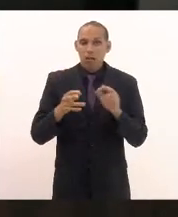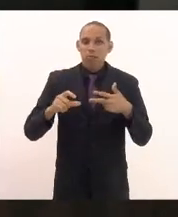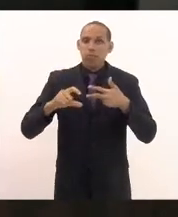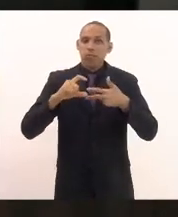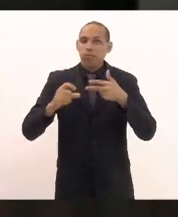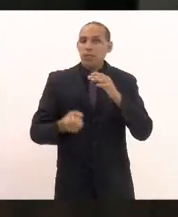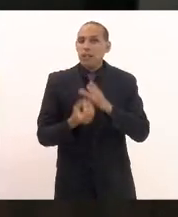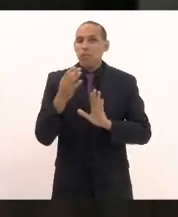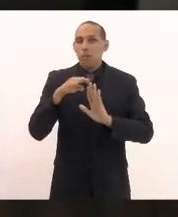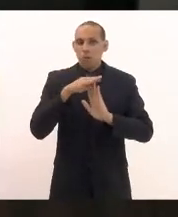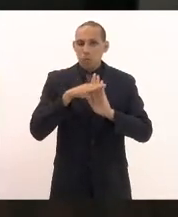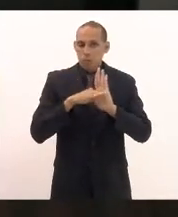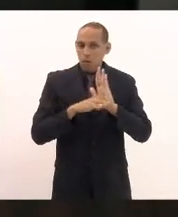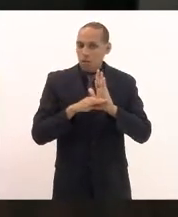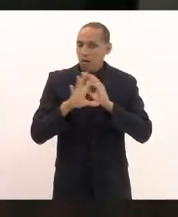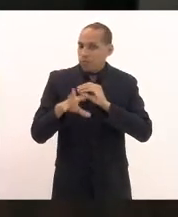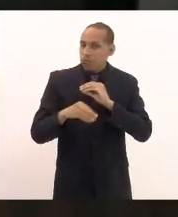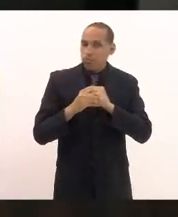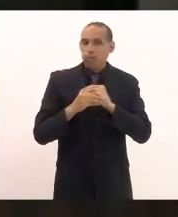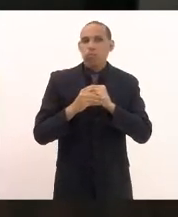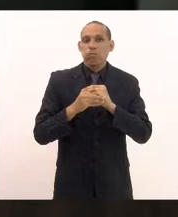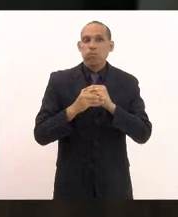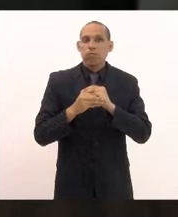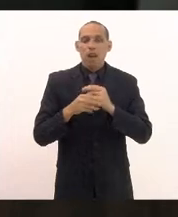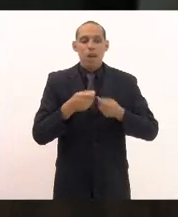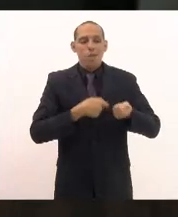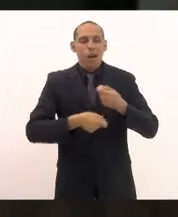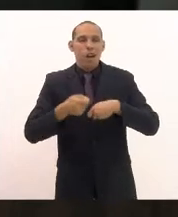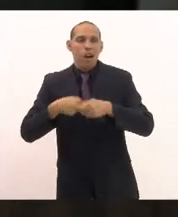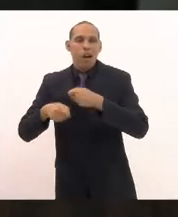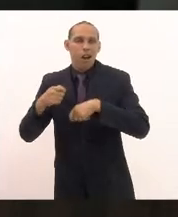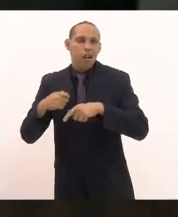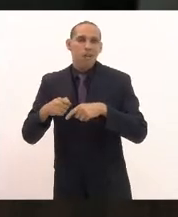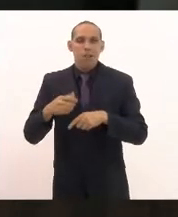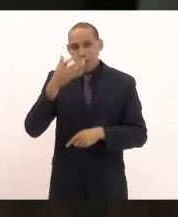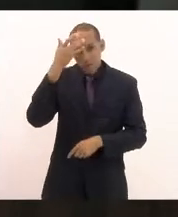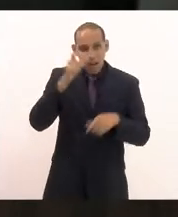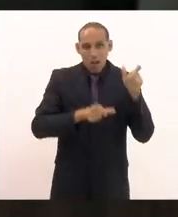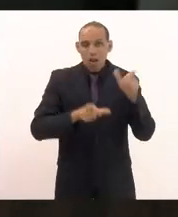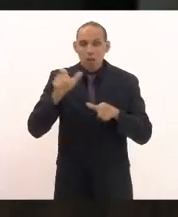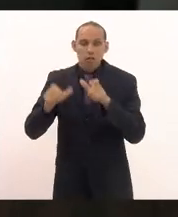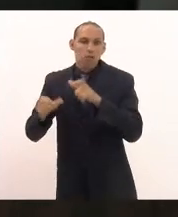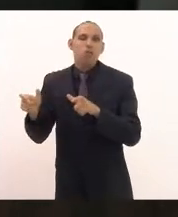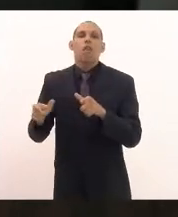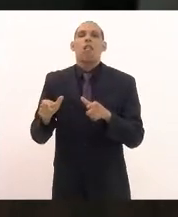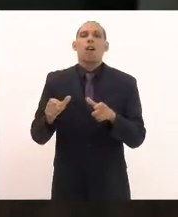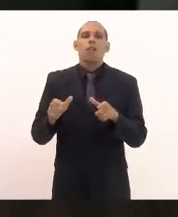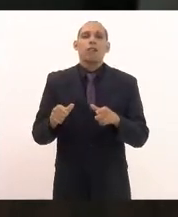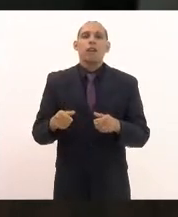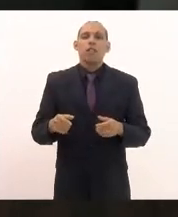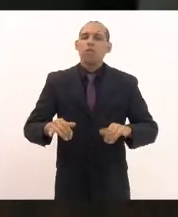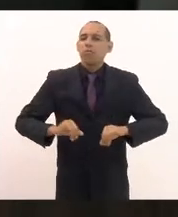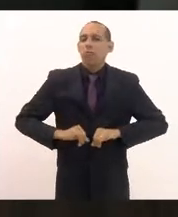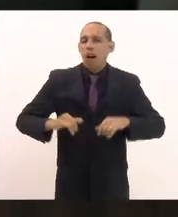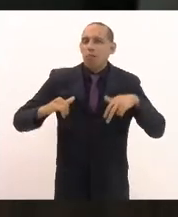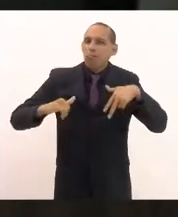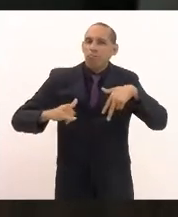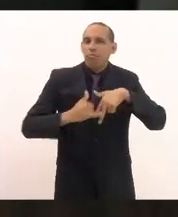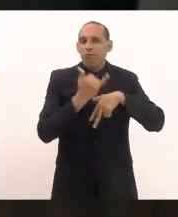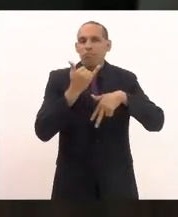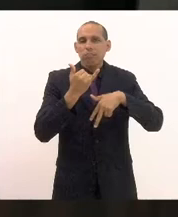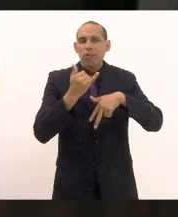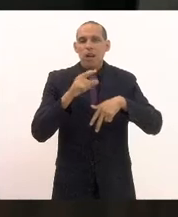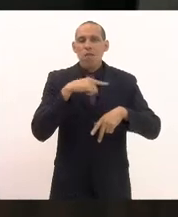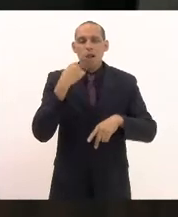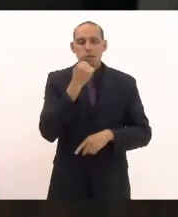de inserção ou reinserção do mercado de trabalho de dependentes de agentes de segurança pública vítimas de homicídio no Estado do